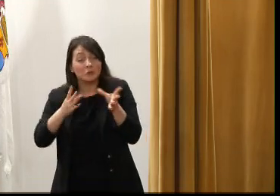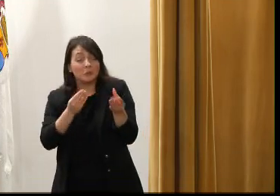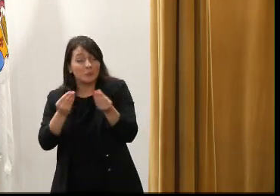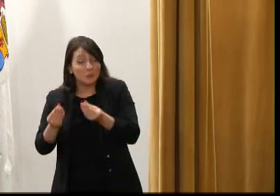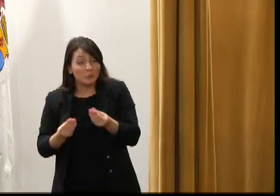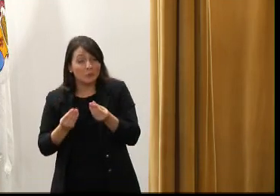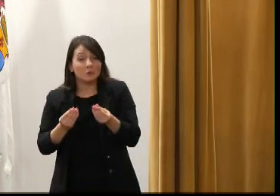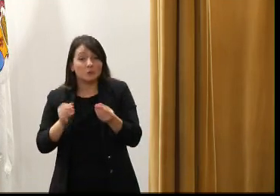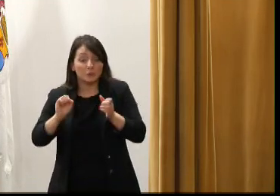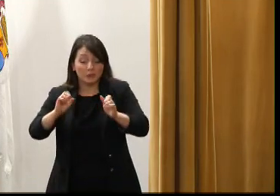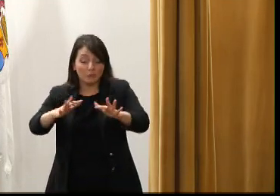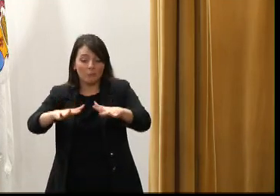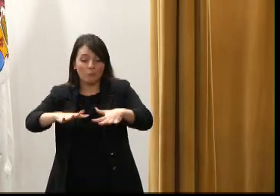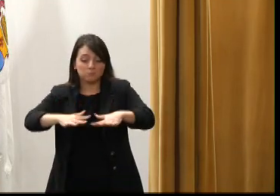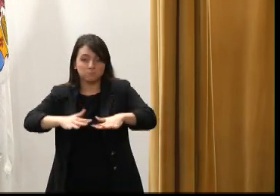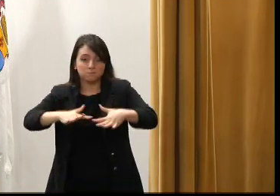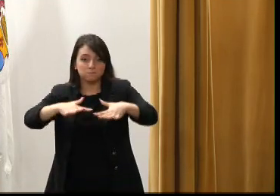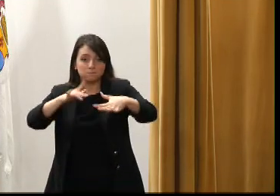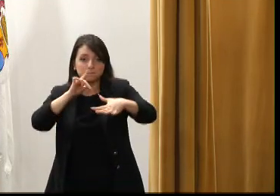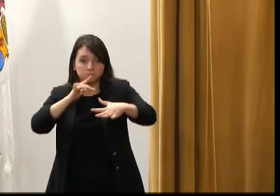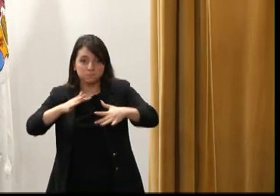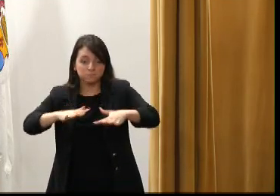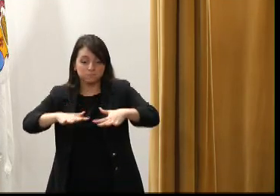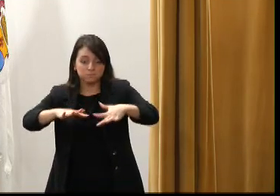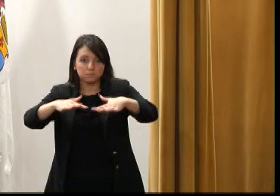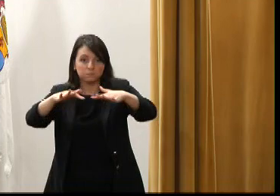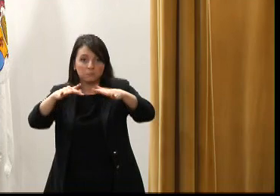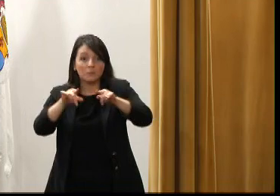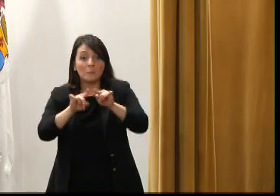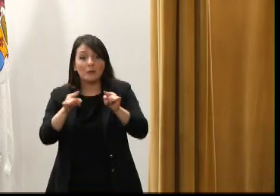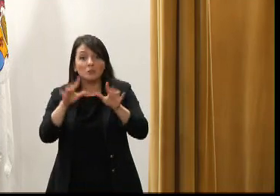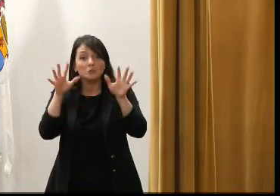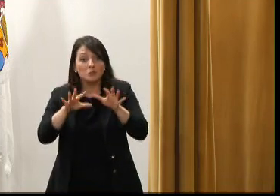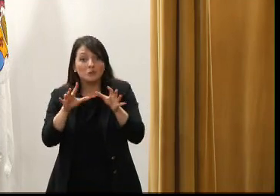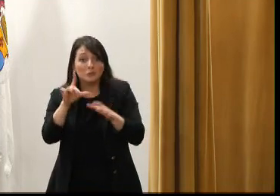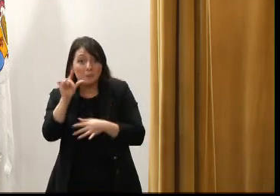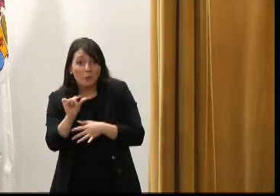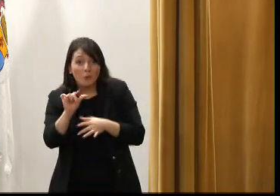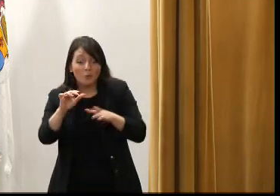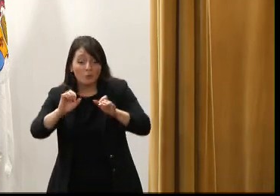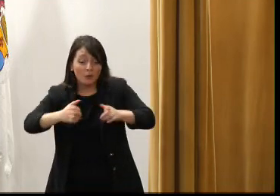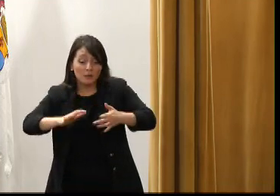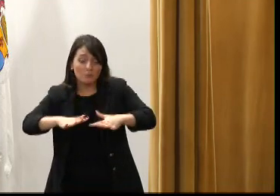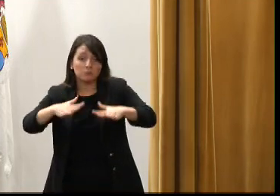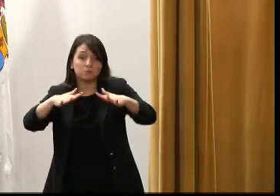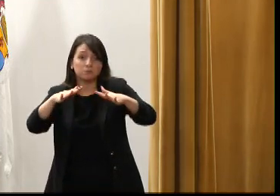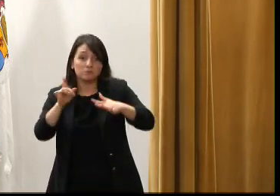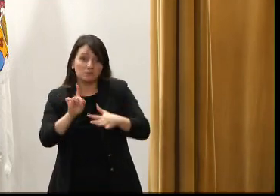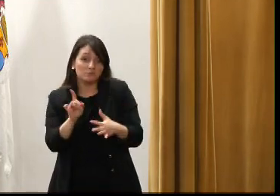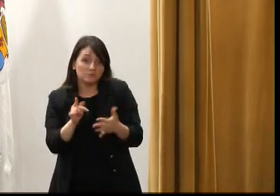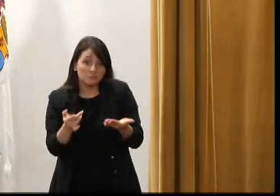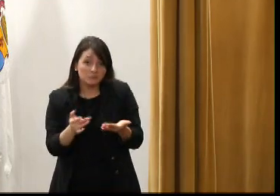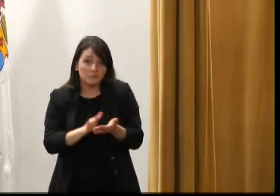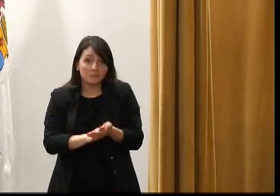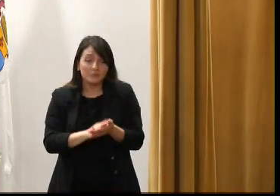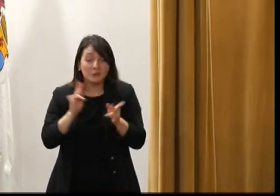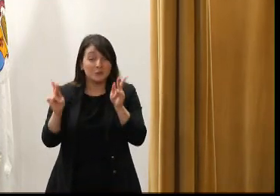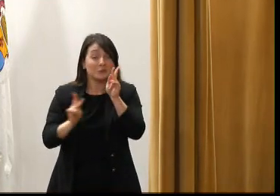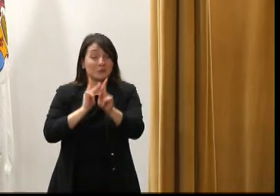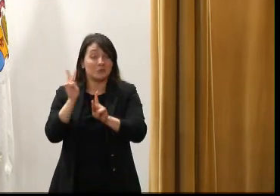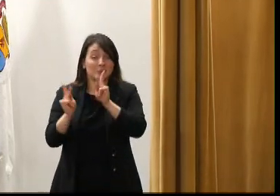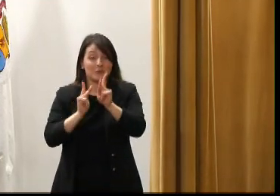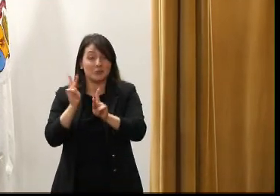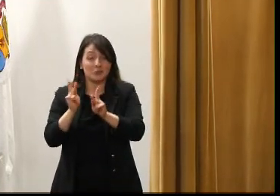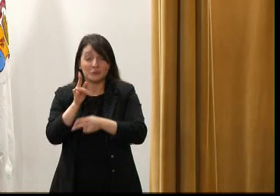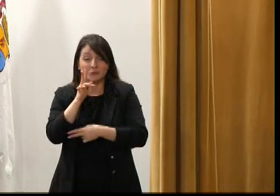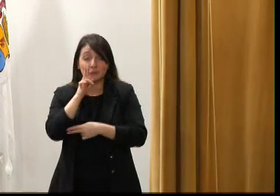extravasa, e quando chove pouco, ele não extravasa. Tá? E quando venta muito do sul, né, tem ventos muito